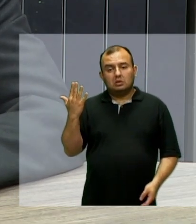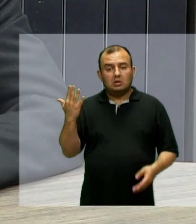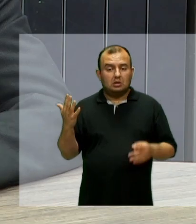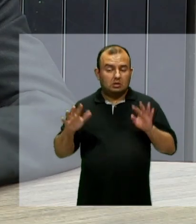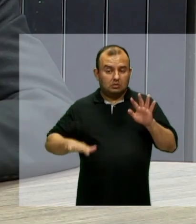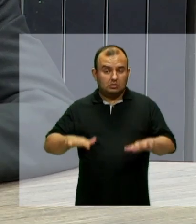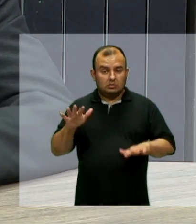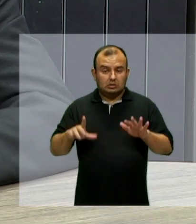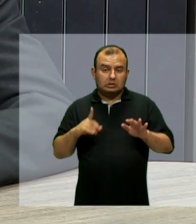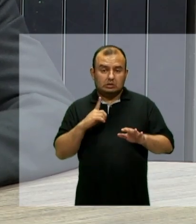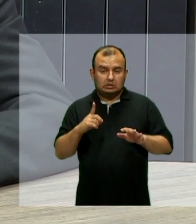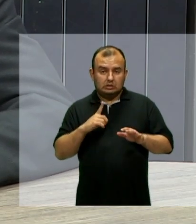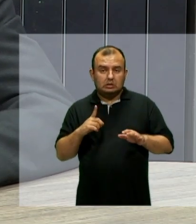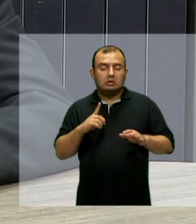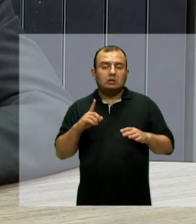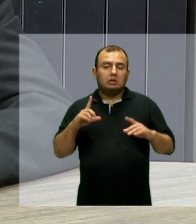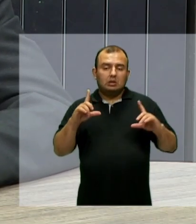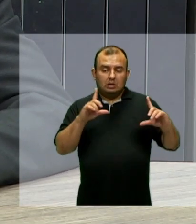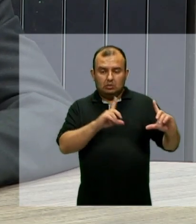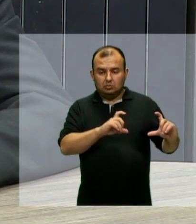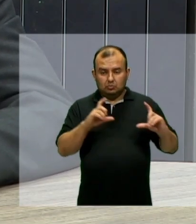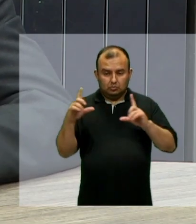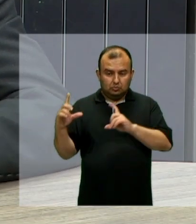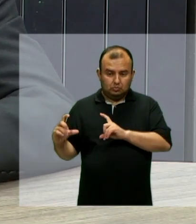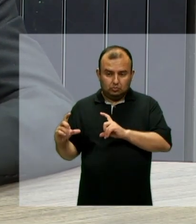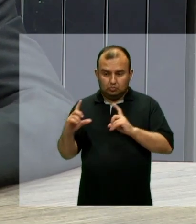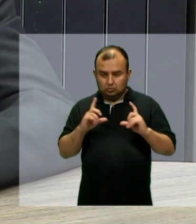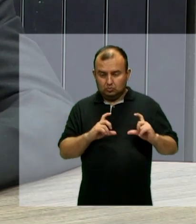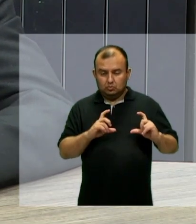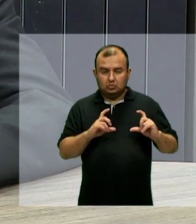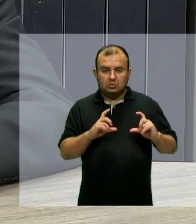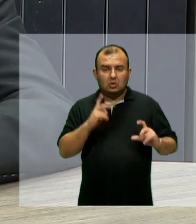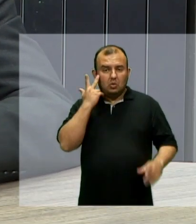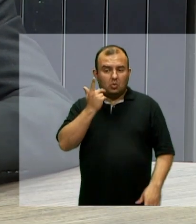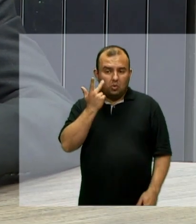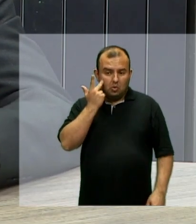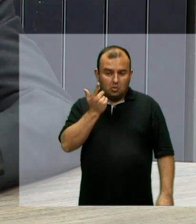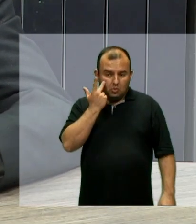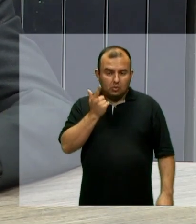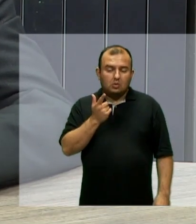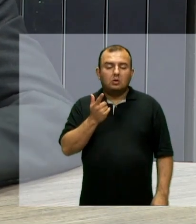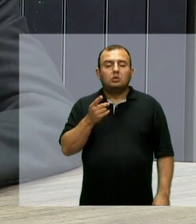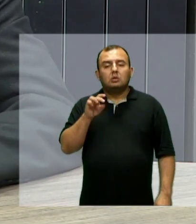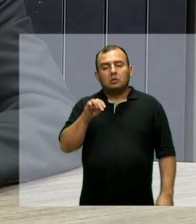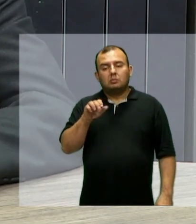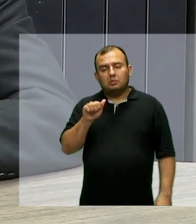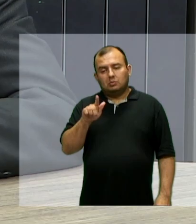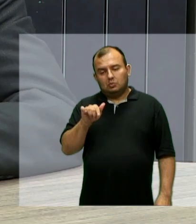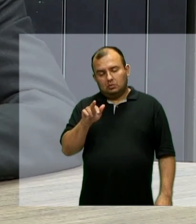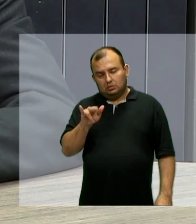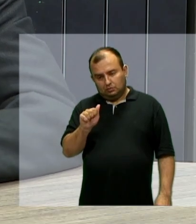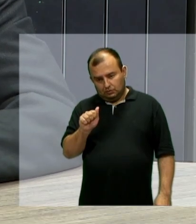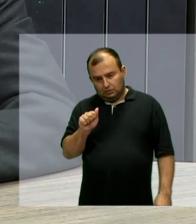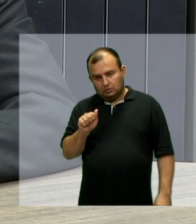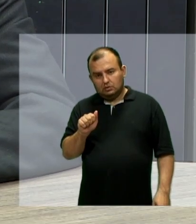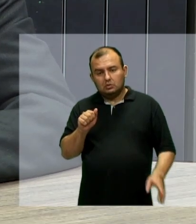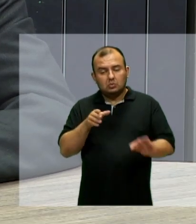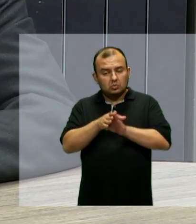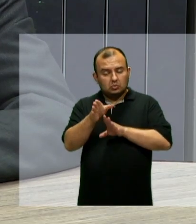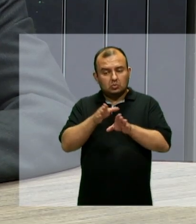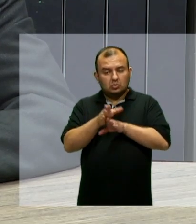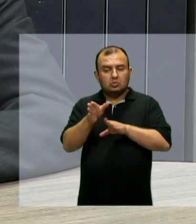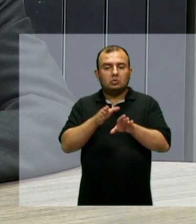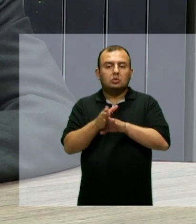vezes, tendo a mamografia normal, e o exame físico normal, a gente está teoricamente